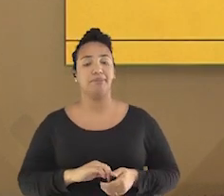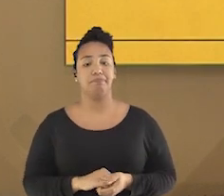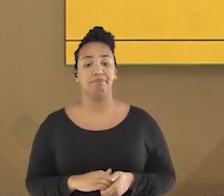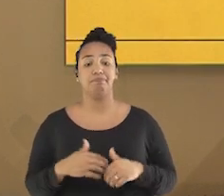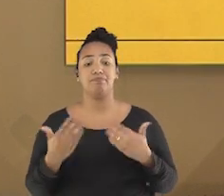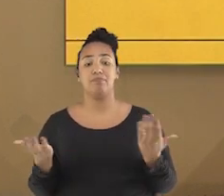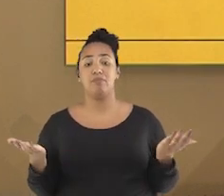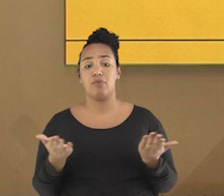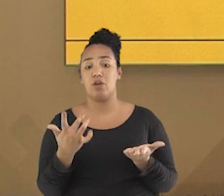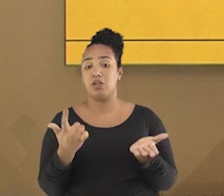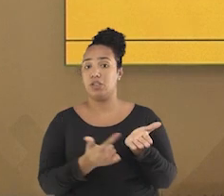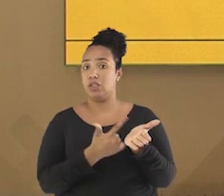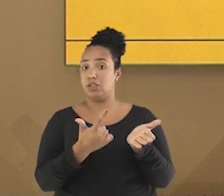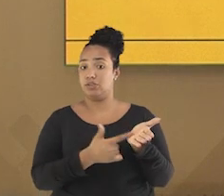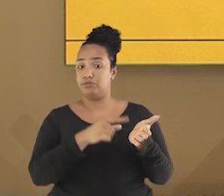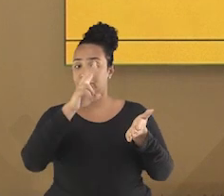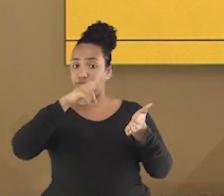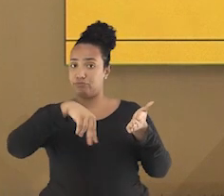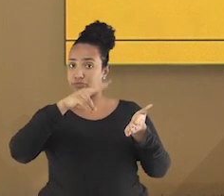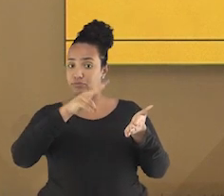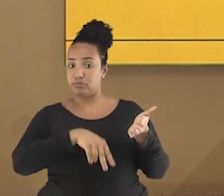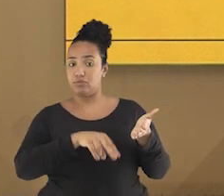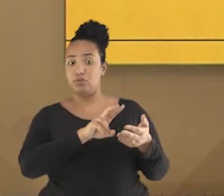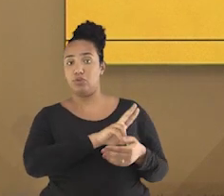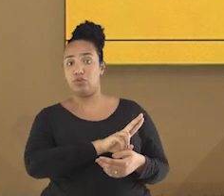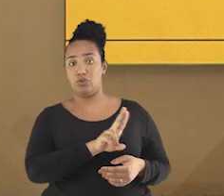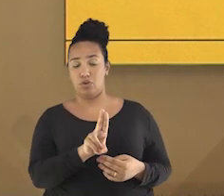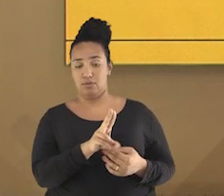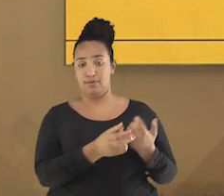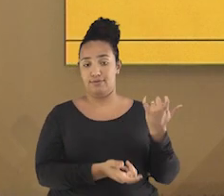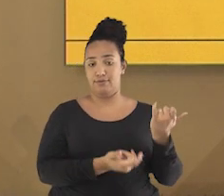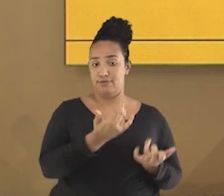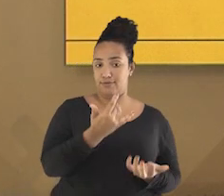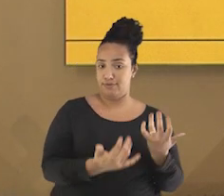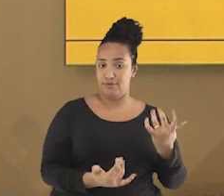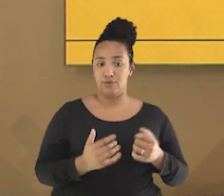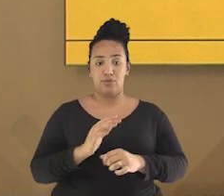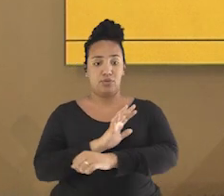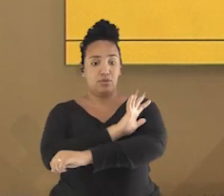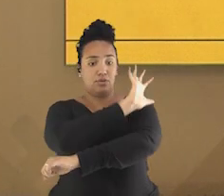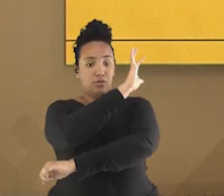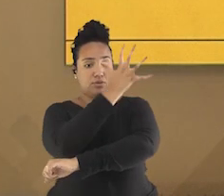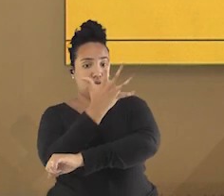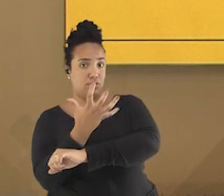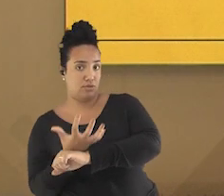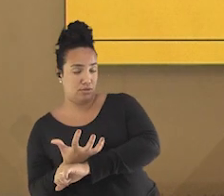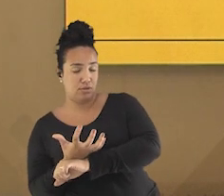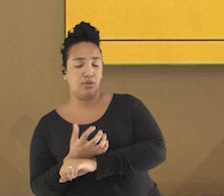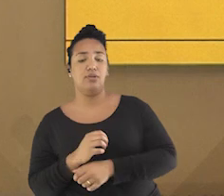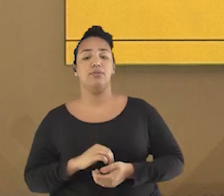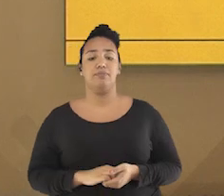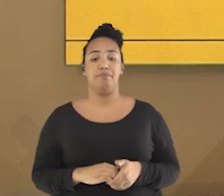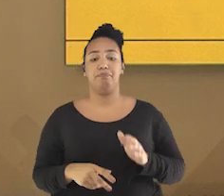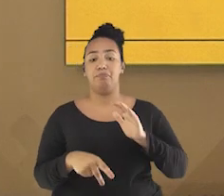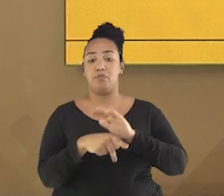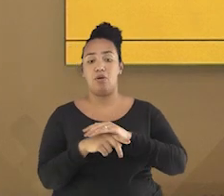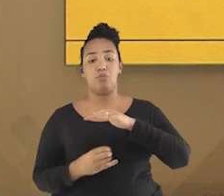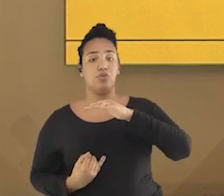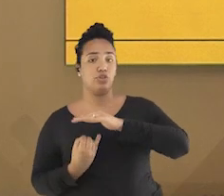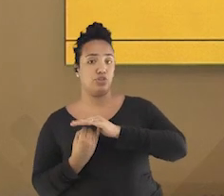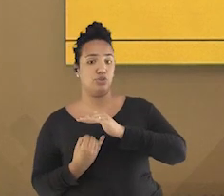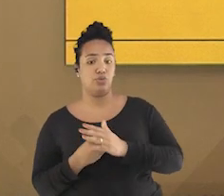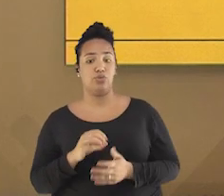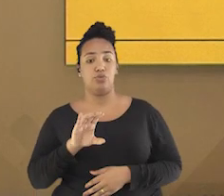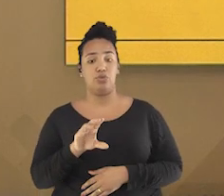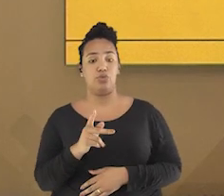agora um pequeno livro chamado O Fogo e o Cerrado, produzido pelo Instituto Chico Mendes